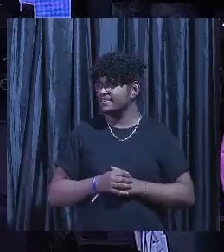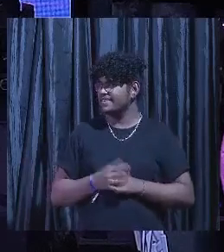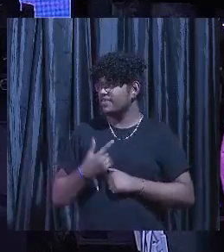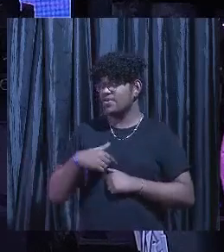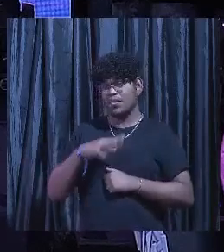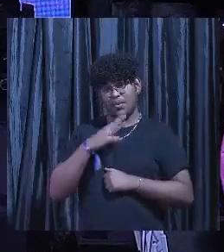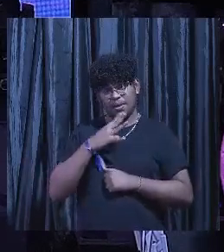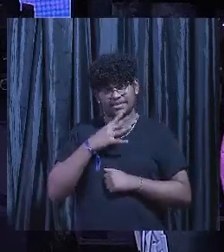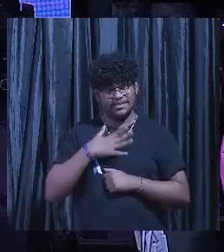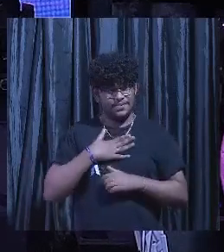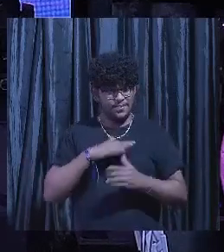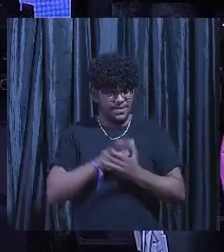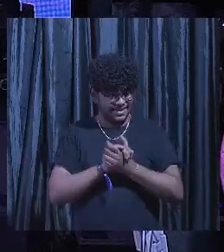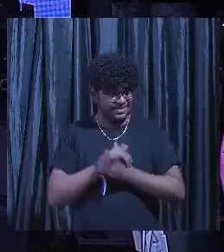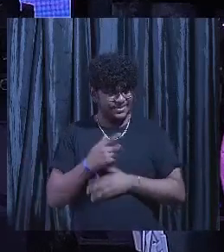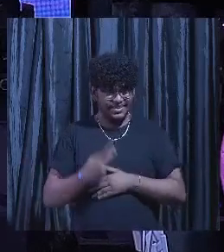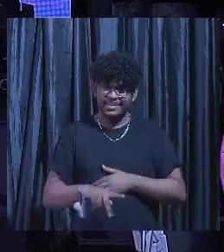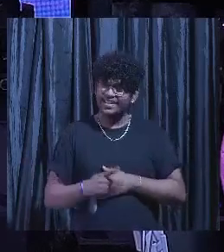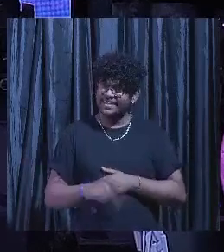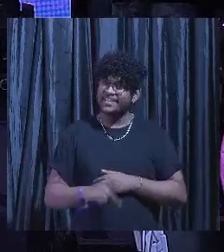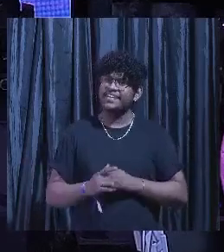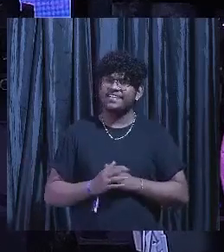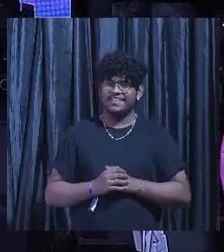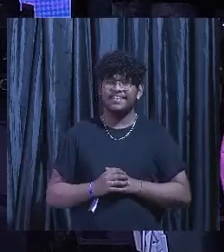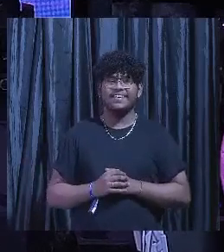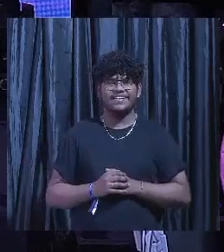meu marido aqui, por incrível que pareça.